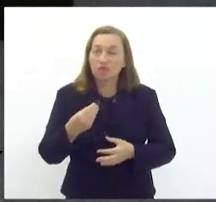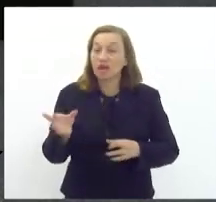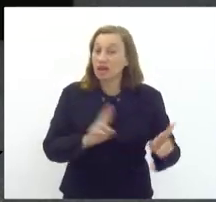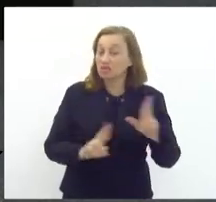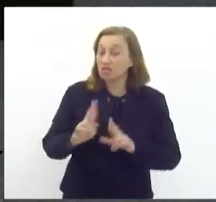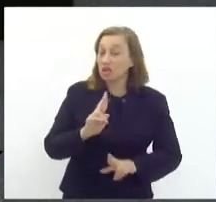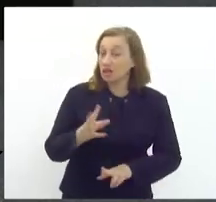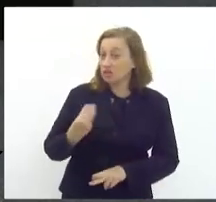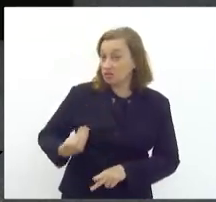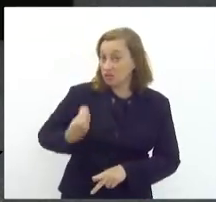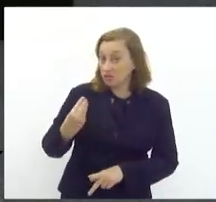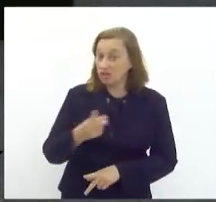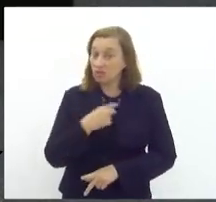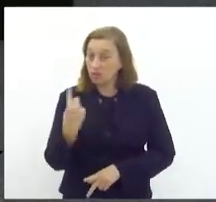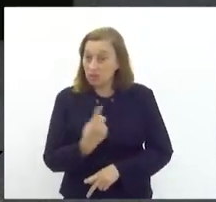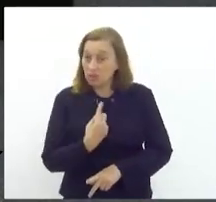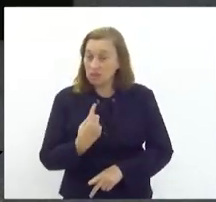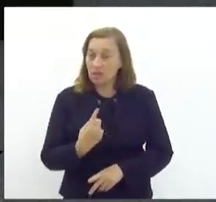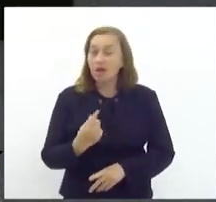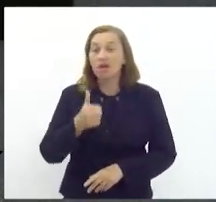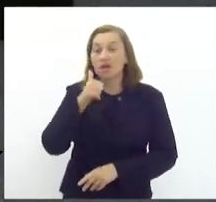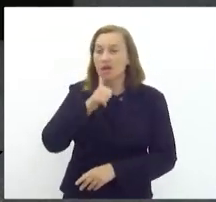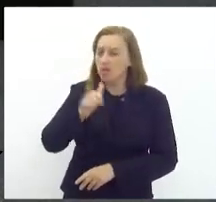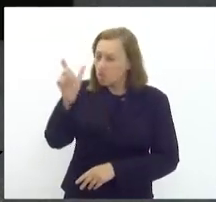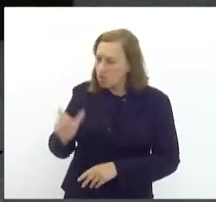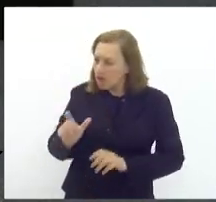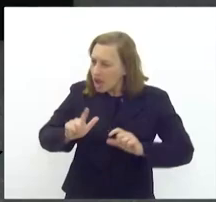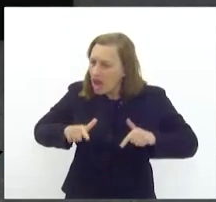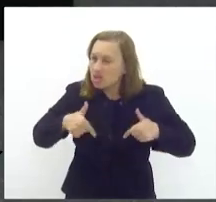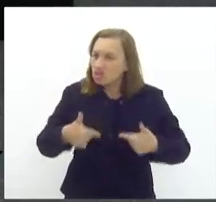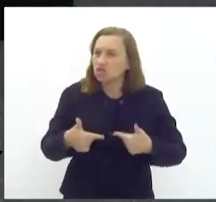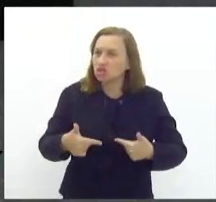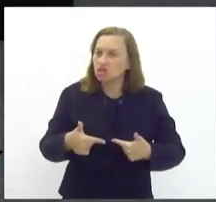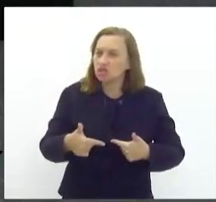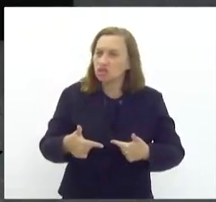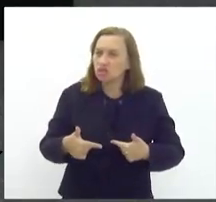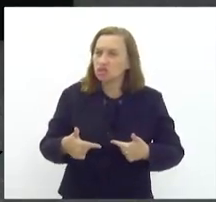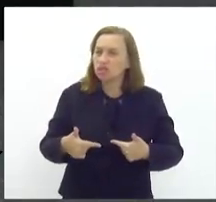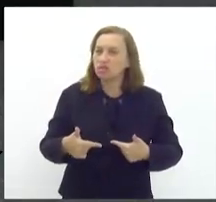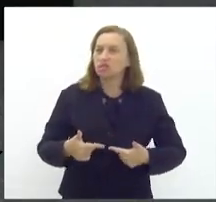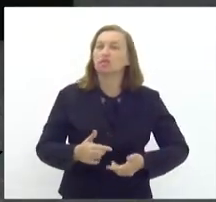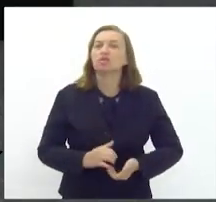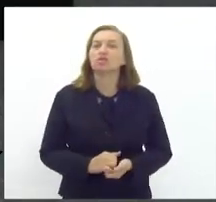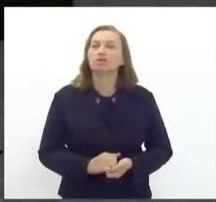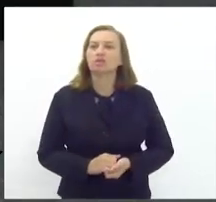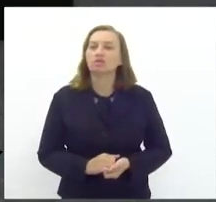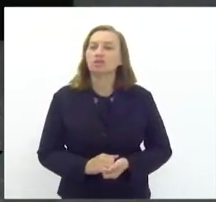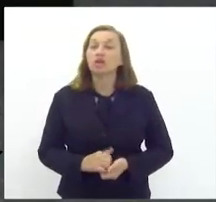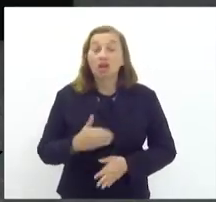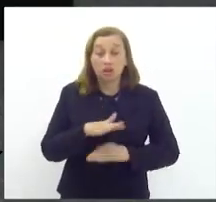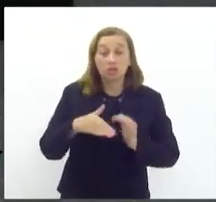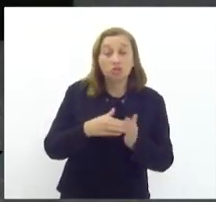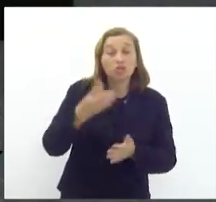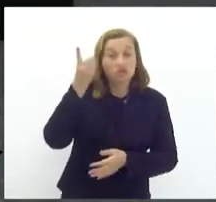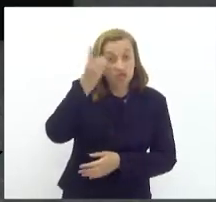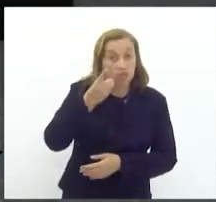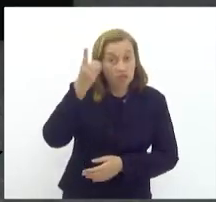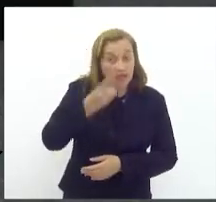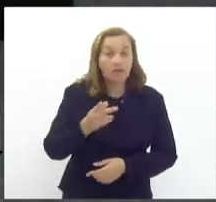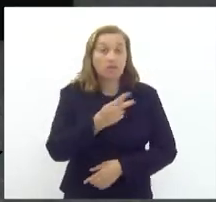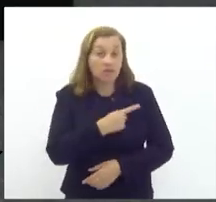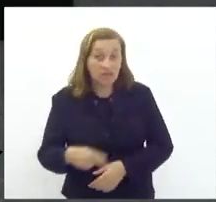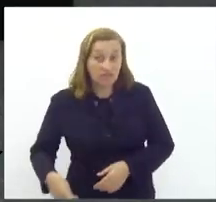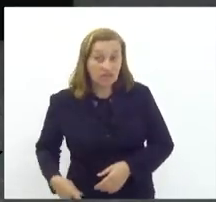e essa mulher se Manteve ativa e ativa enfrentando o senhor Deputado senhores deputados e senhor presidente